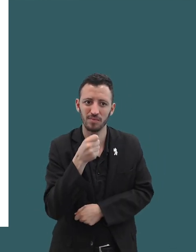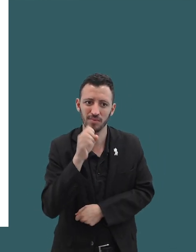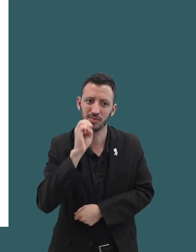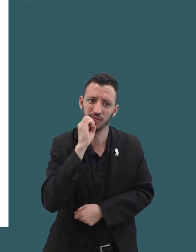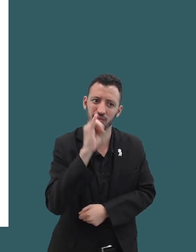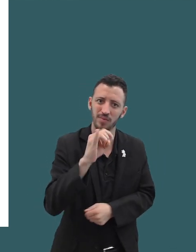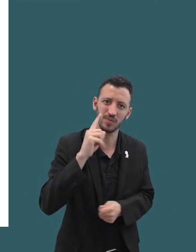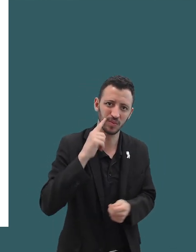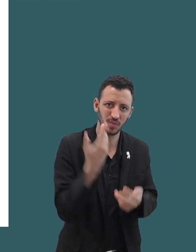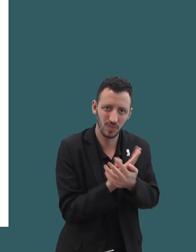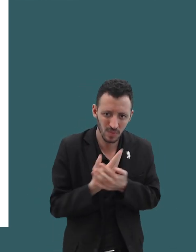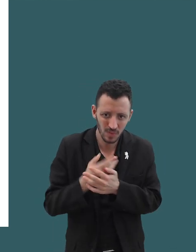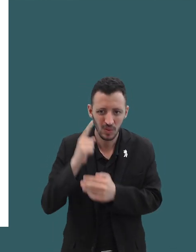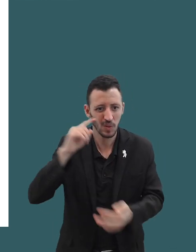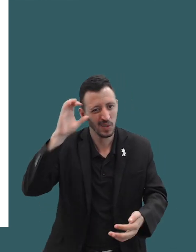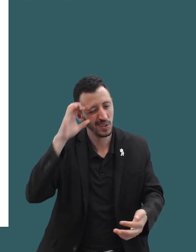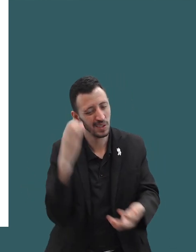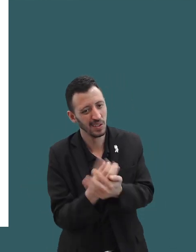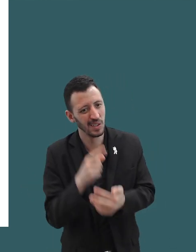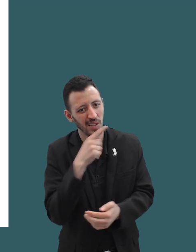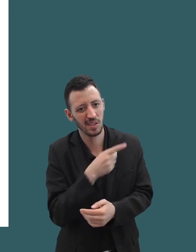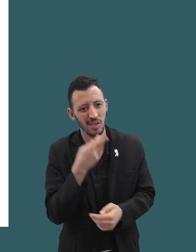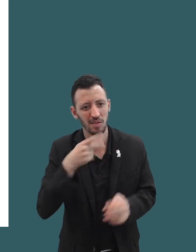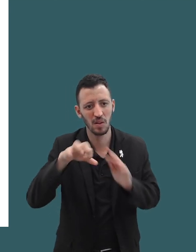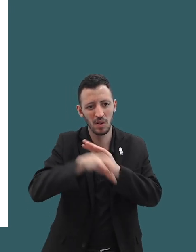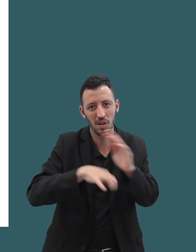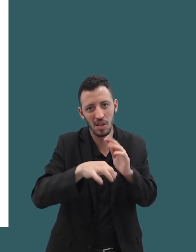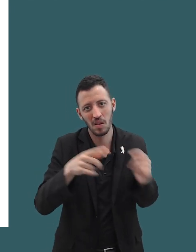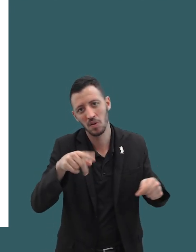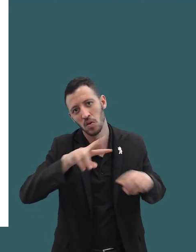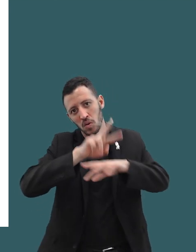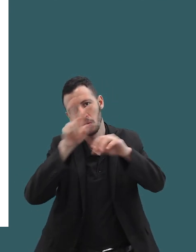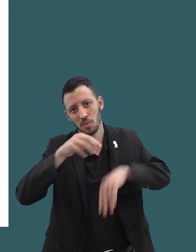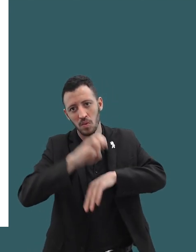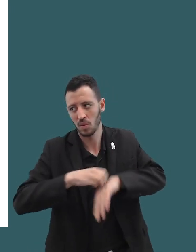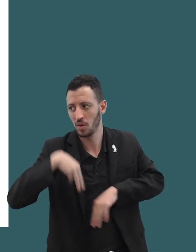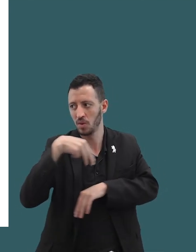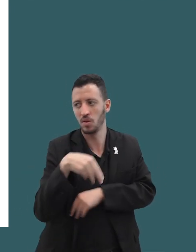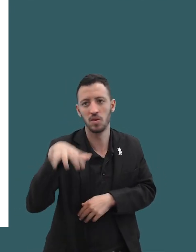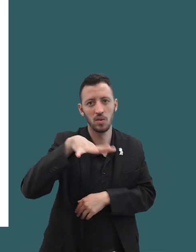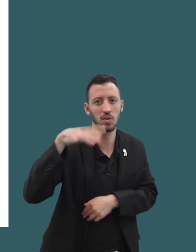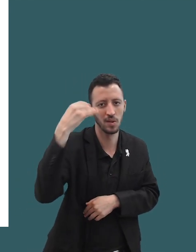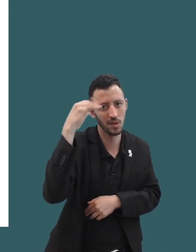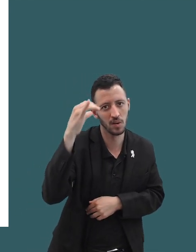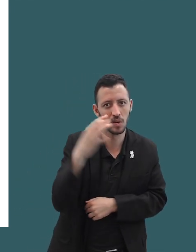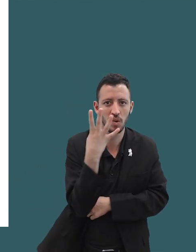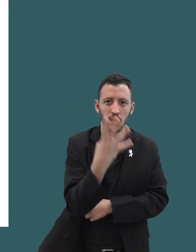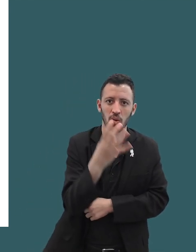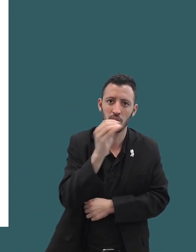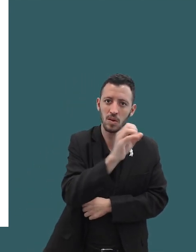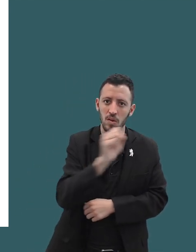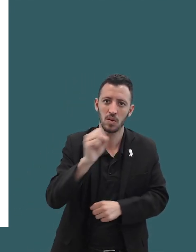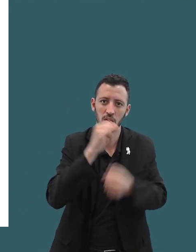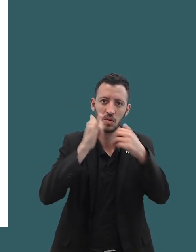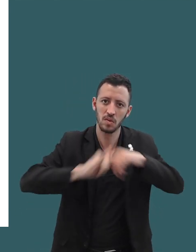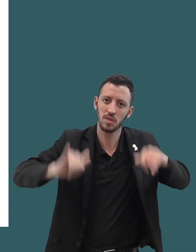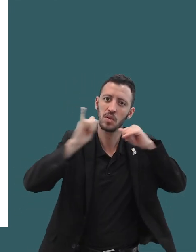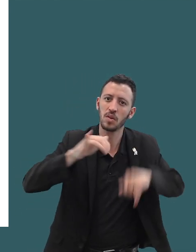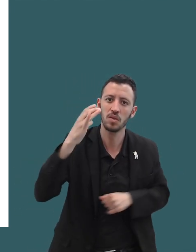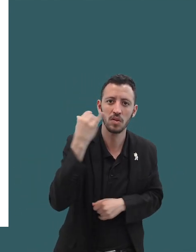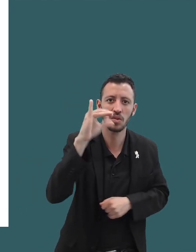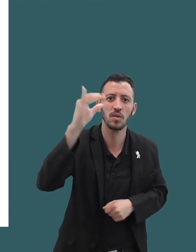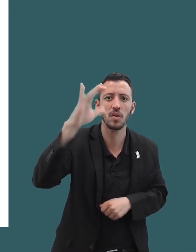Se você busca no banco de teses da CAPES, né? Dissertações e mestrados, jornalismo científico tem 408 registros. Divulgação científica,